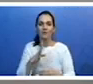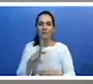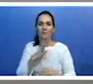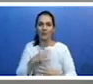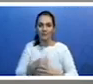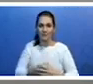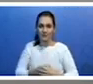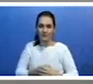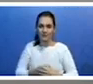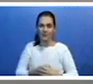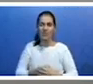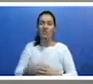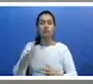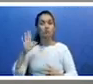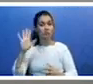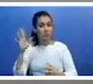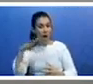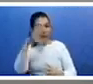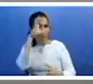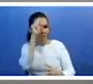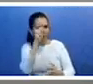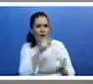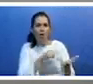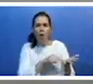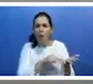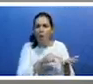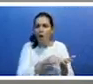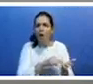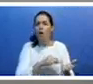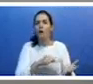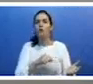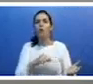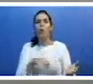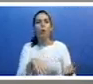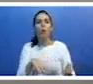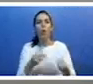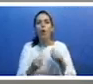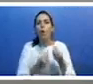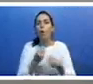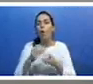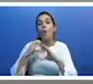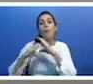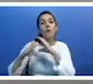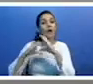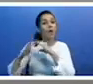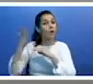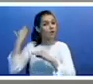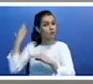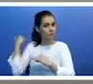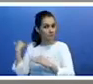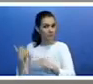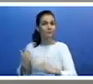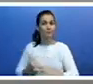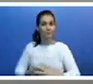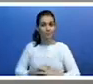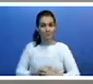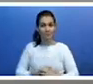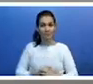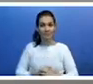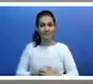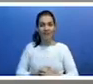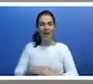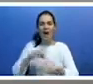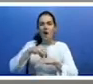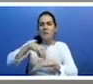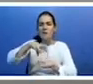aprendemos sobre o telégrafo, sobre o código Morse, sobre como era a comunicação antigamente, né? Que as